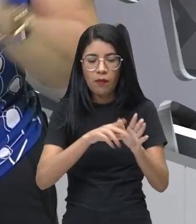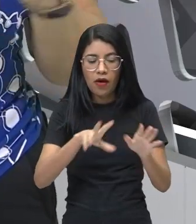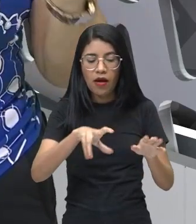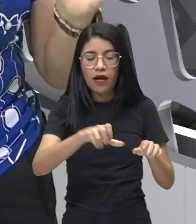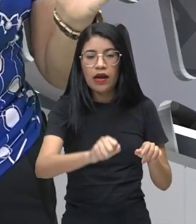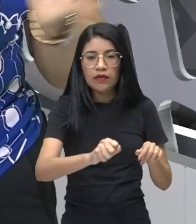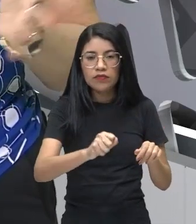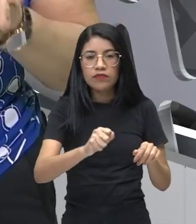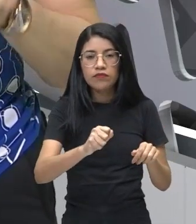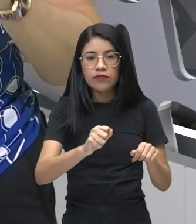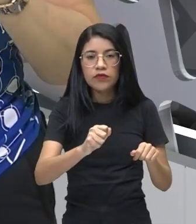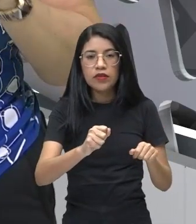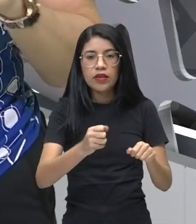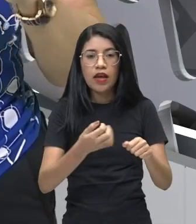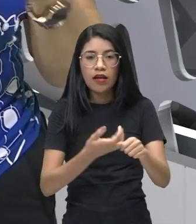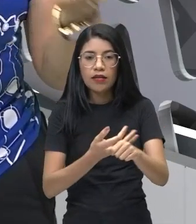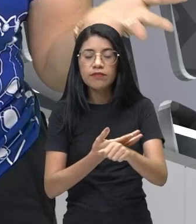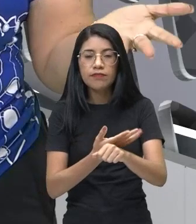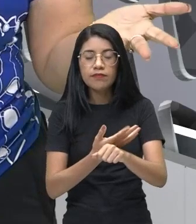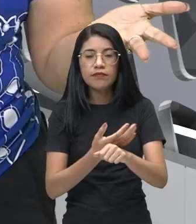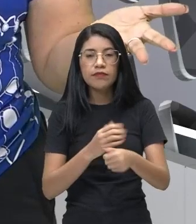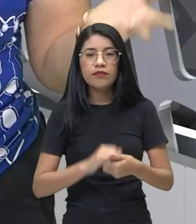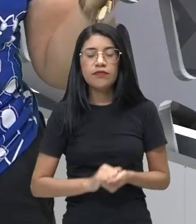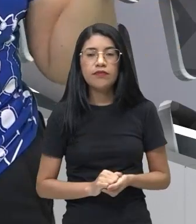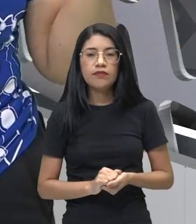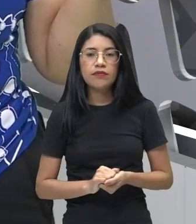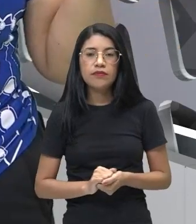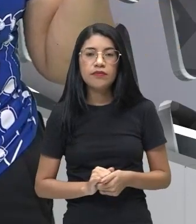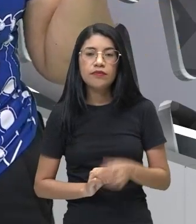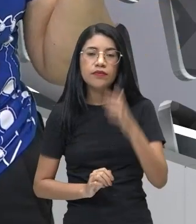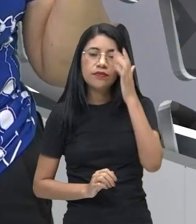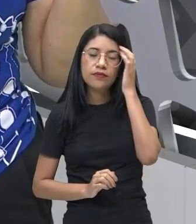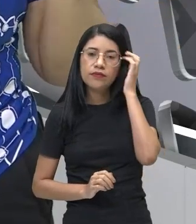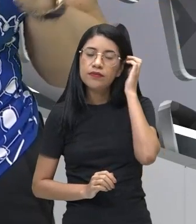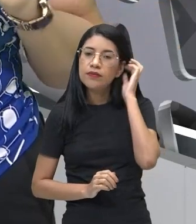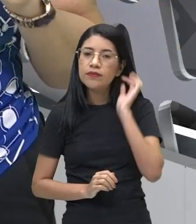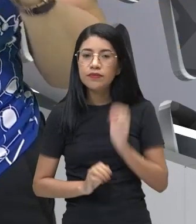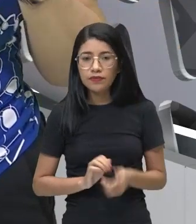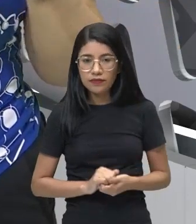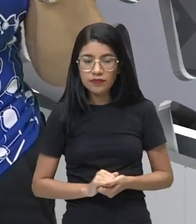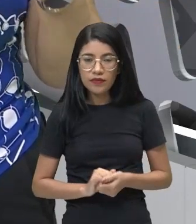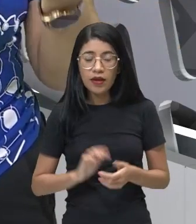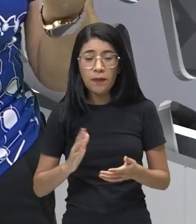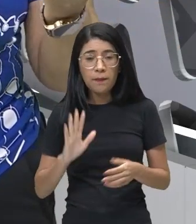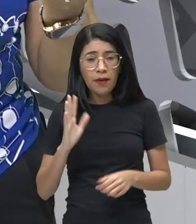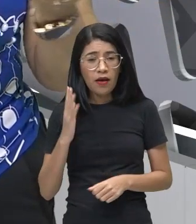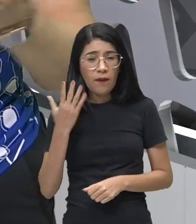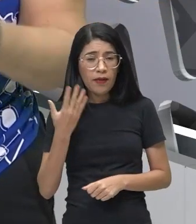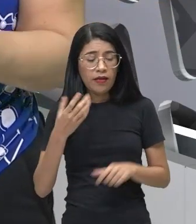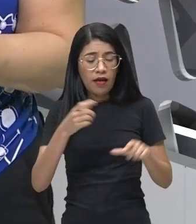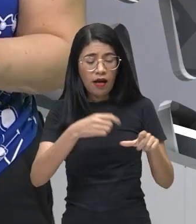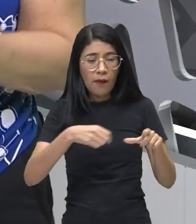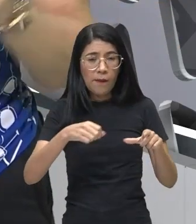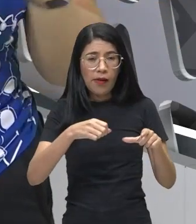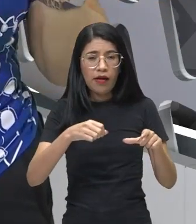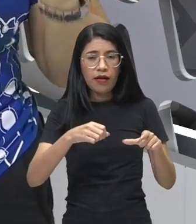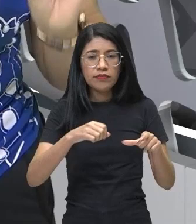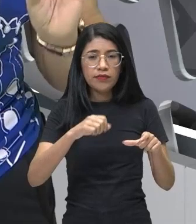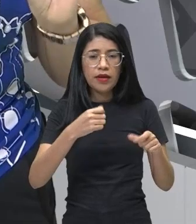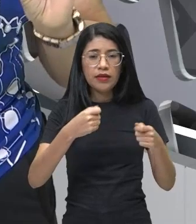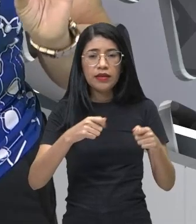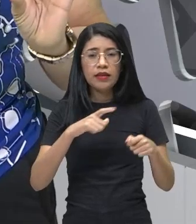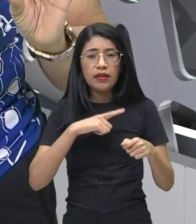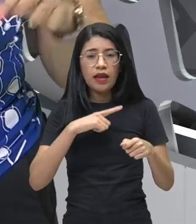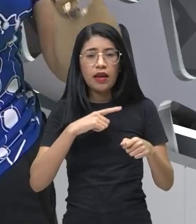aí aos momentos que envolvem essa propagação. Agora, para ocorrer em uma panela de pressão, eu tenho os